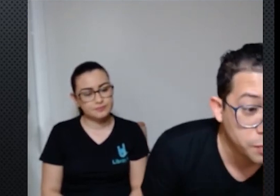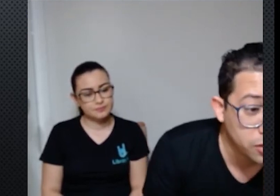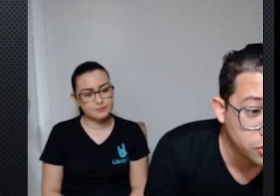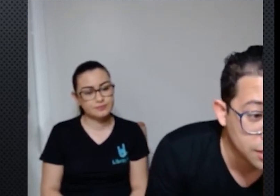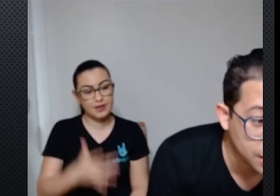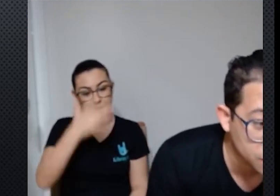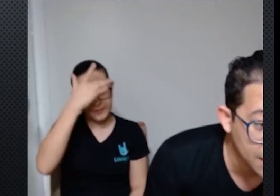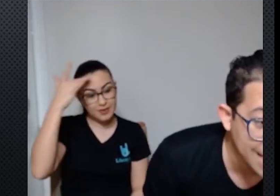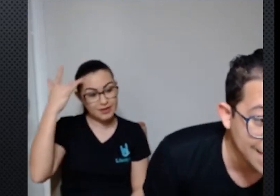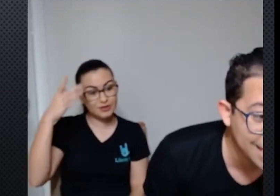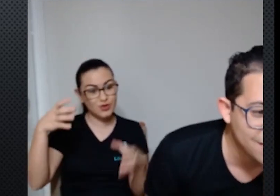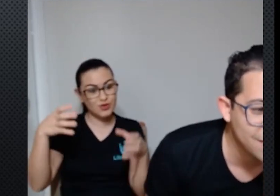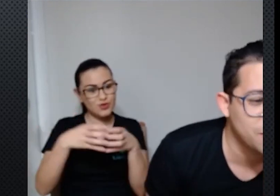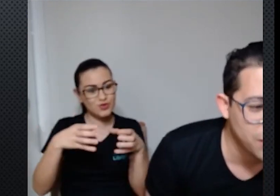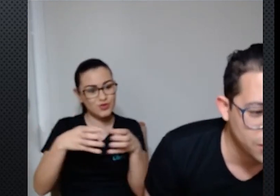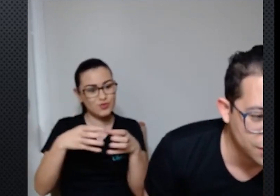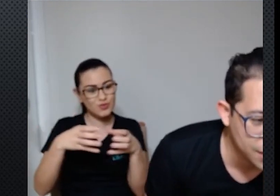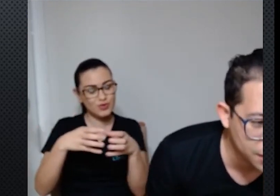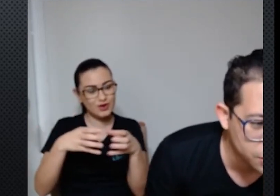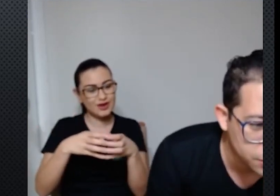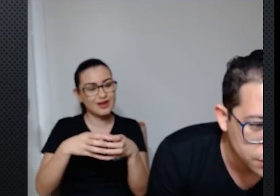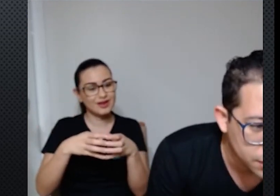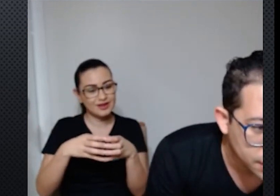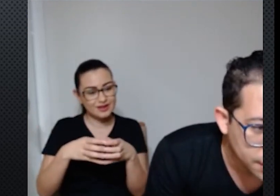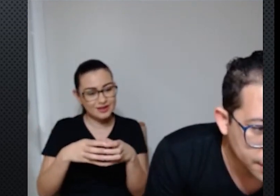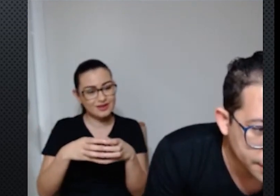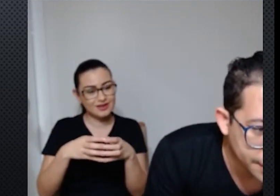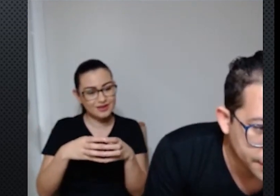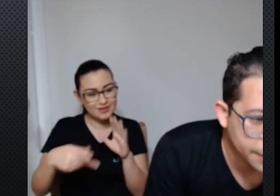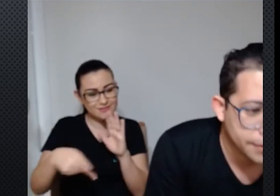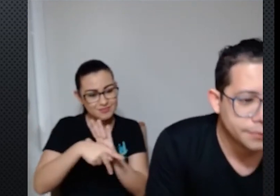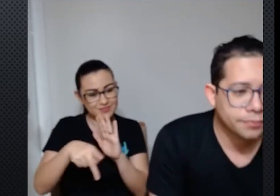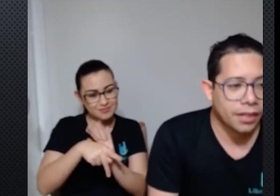Pessoal do Espírito Santo, né? A Ingrid de Espírito Santo.